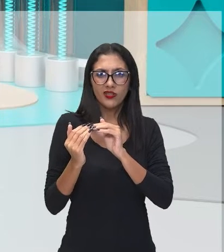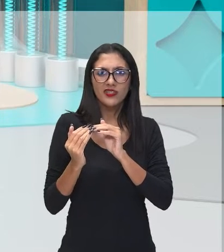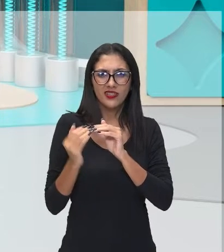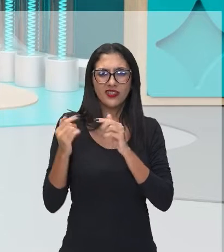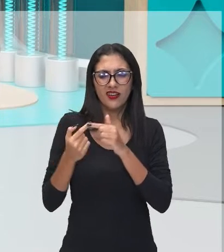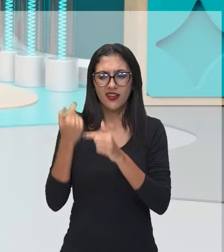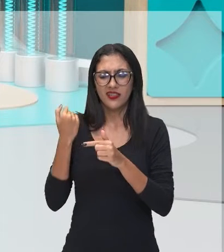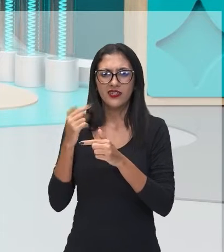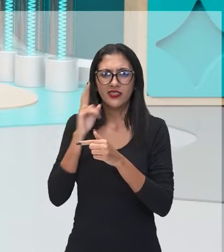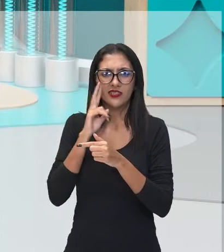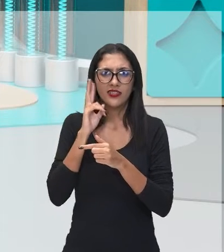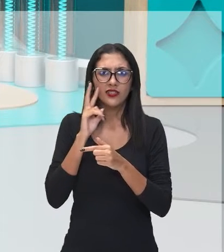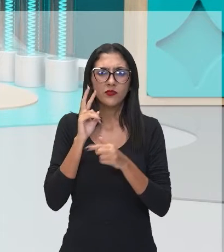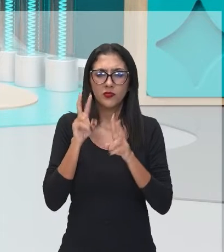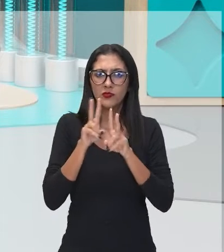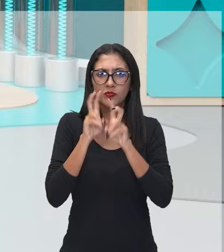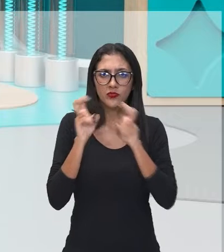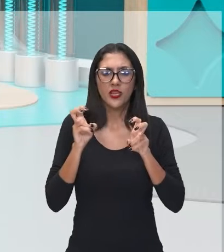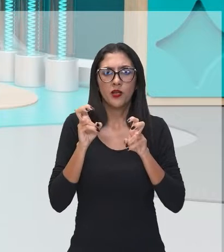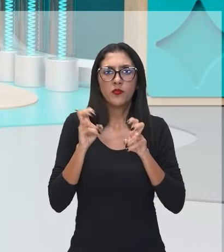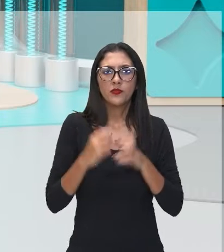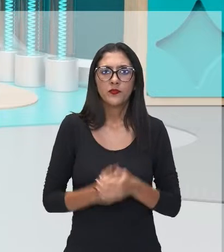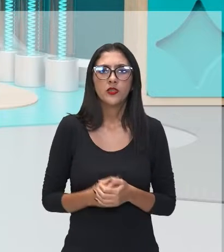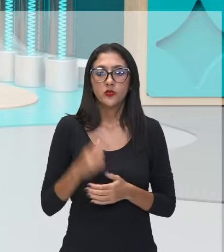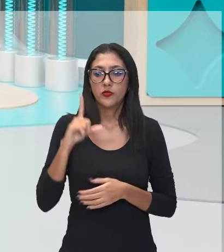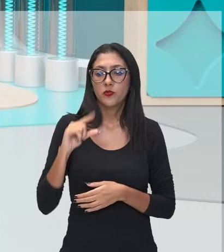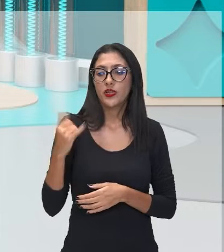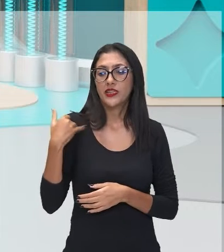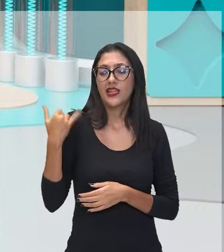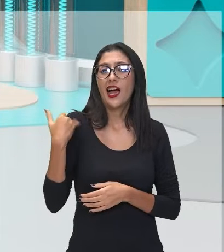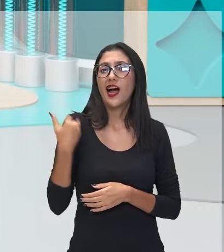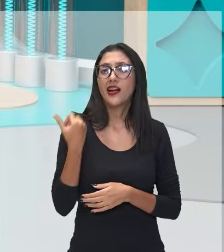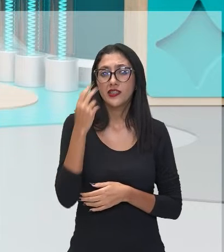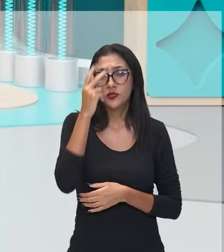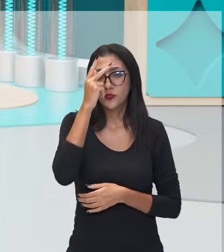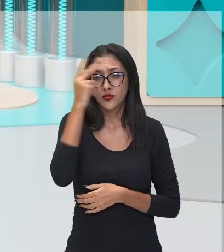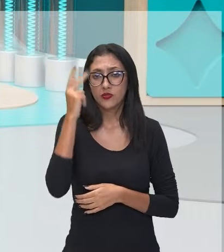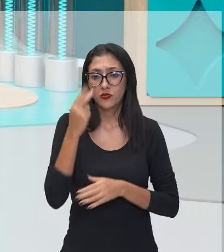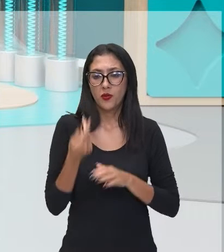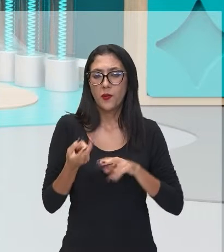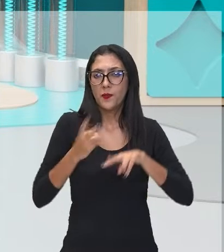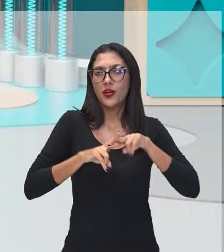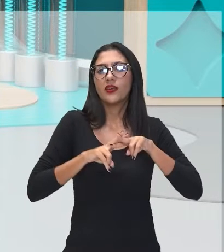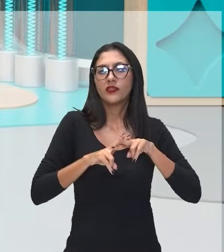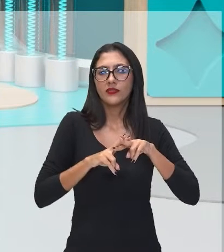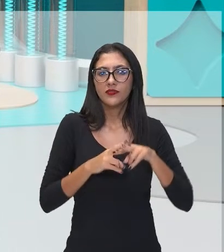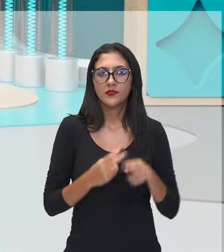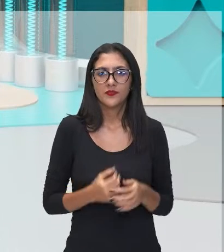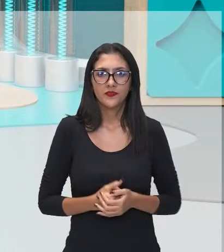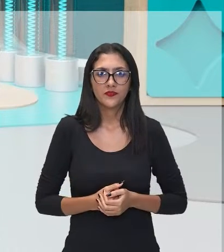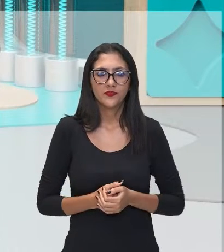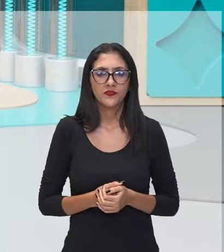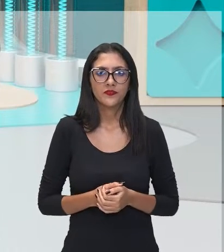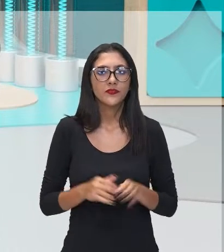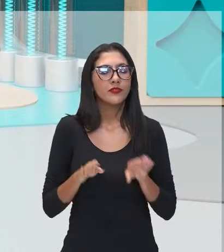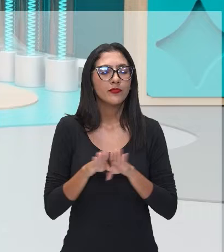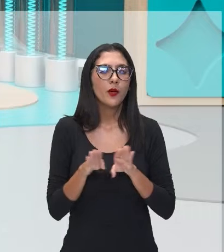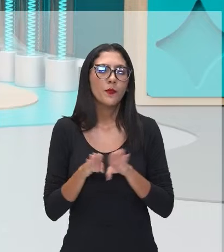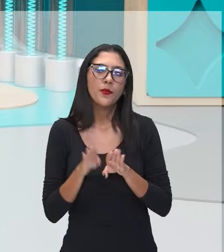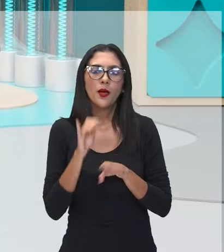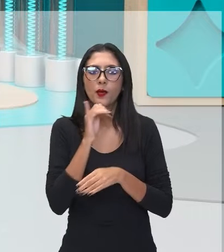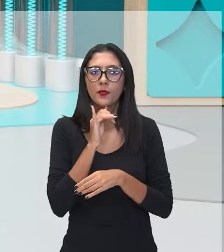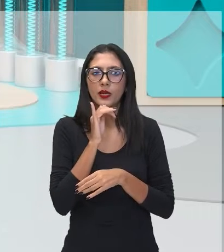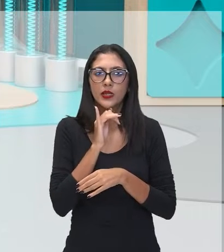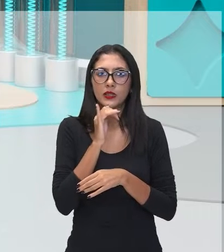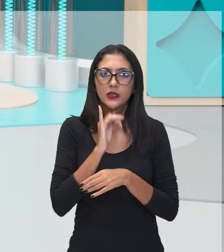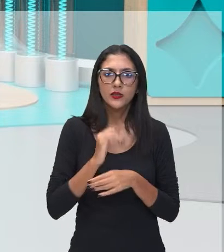de reduzir a maioridade penal e também afirma que se deve retirar a presunção de imputabilidade,